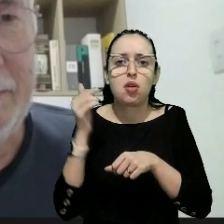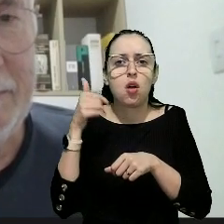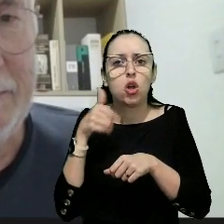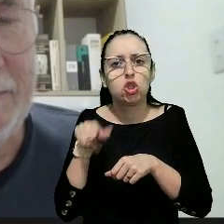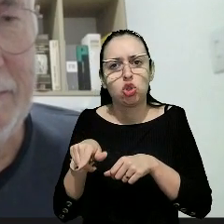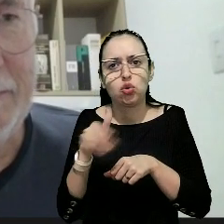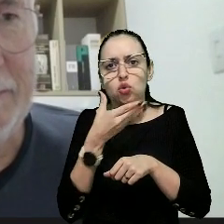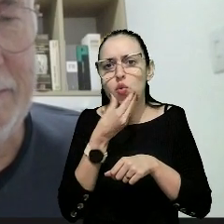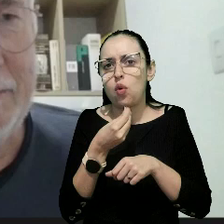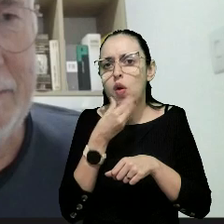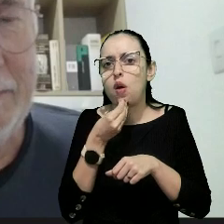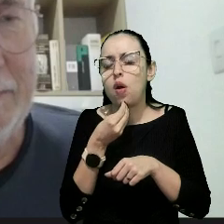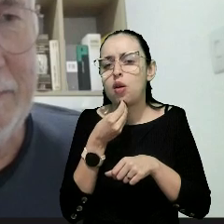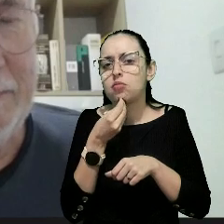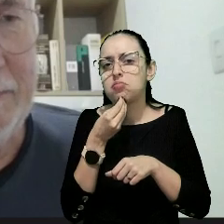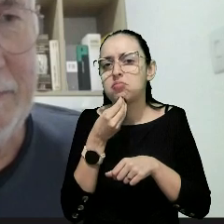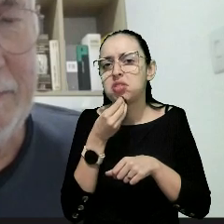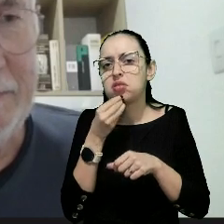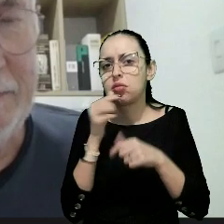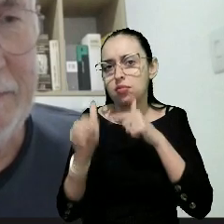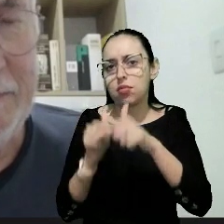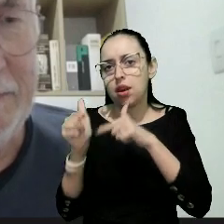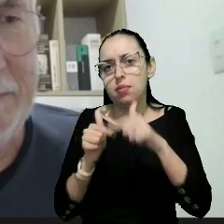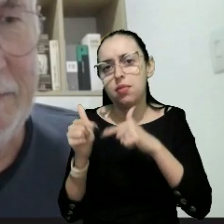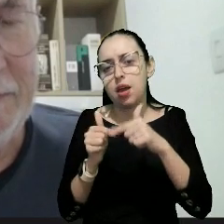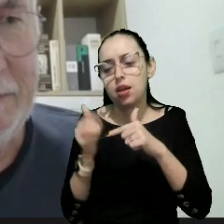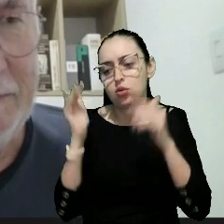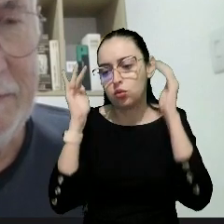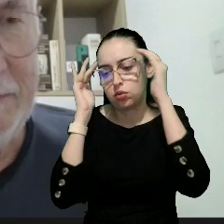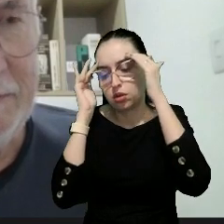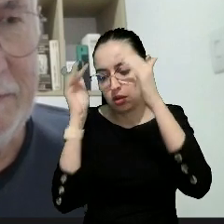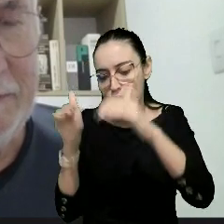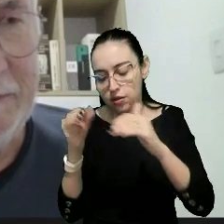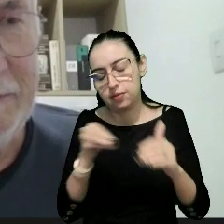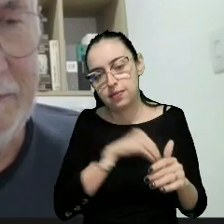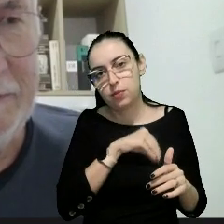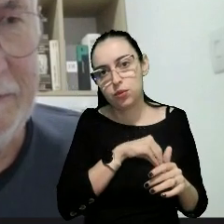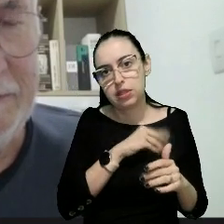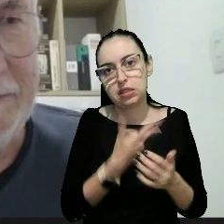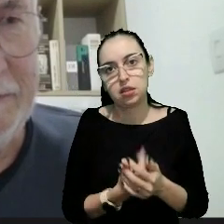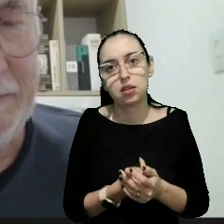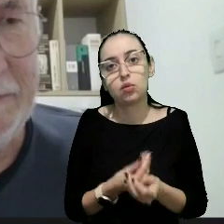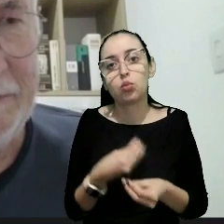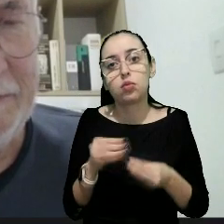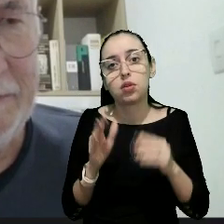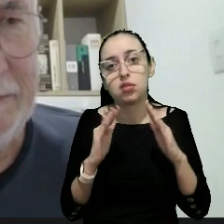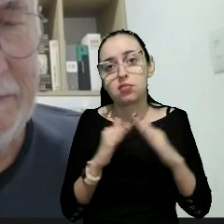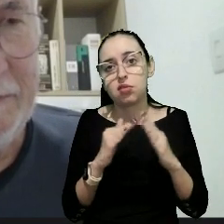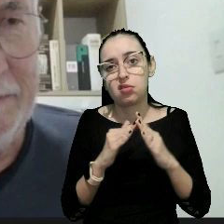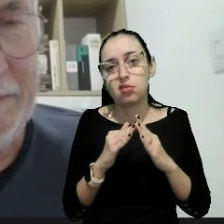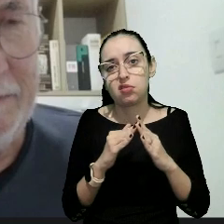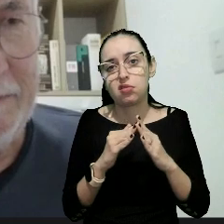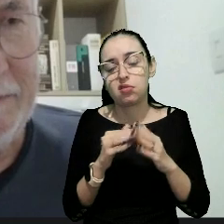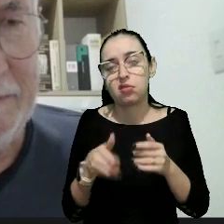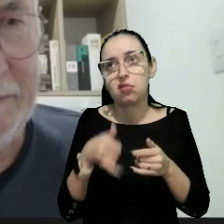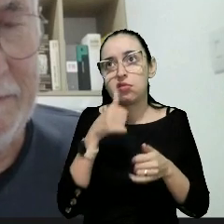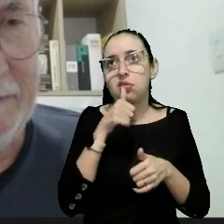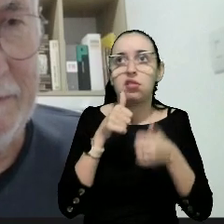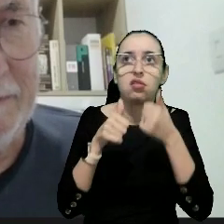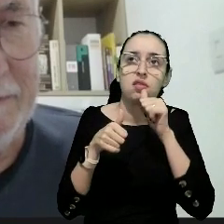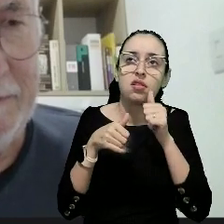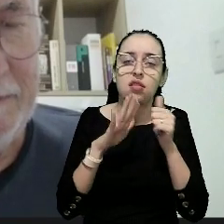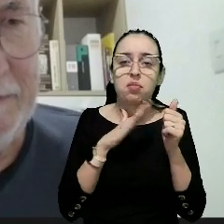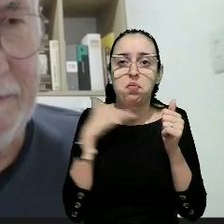nos cursos, os homens, a identidade masculina é muito ligada ao trabalho, então quando eles se aposentam, eles vão